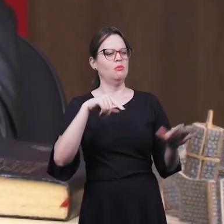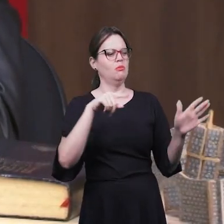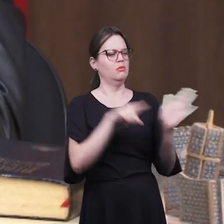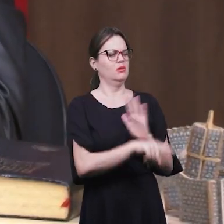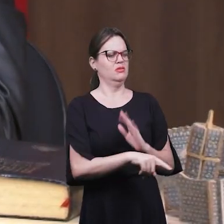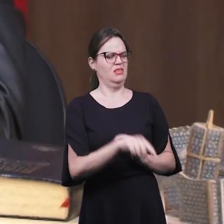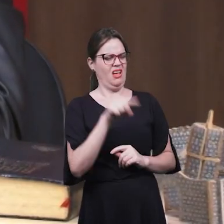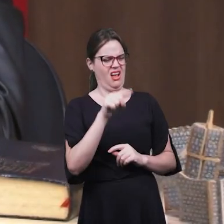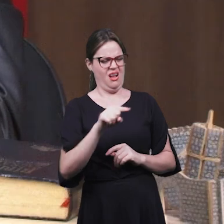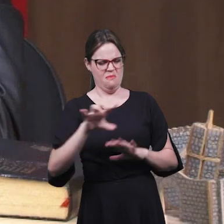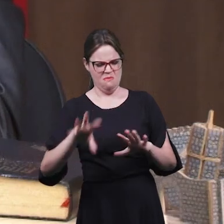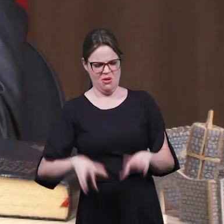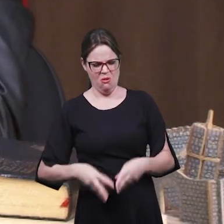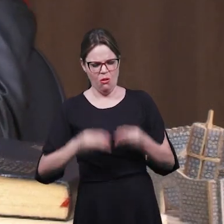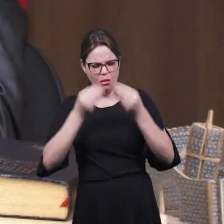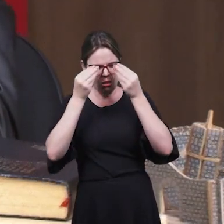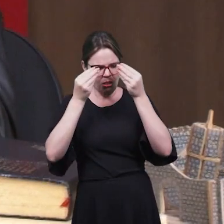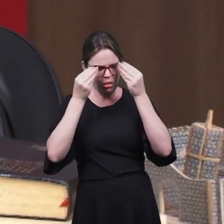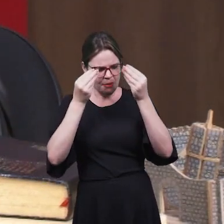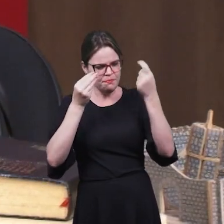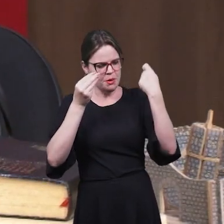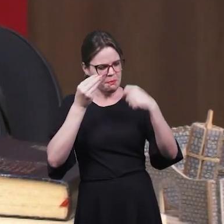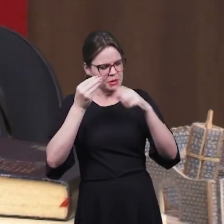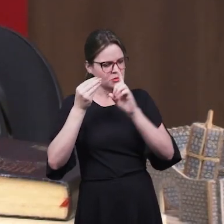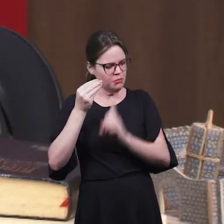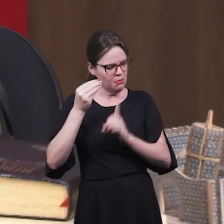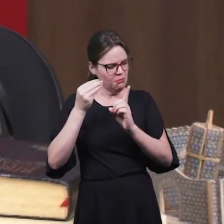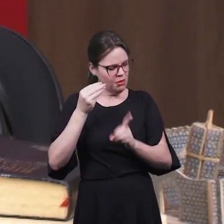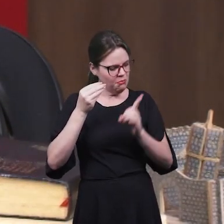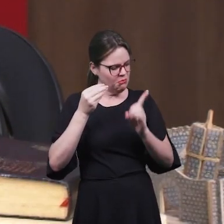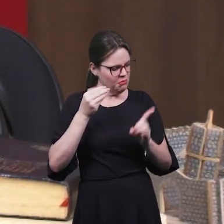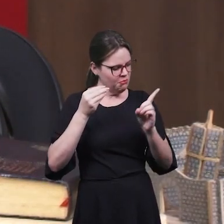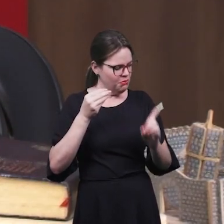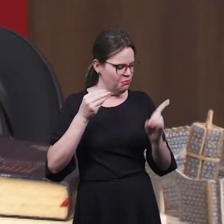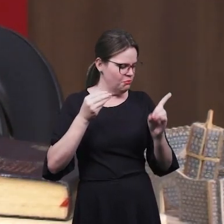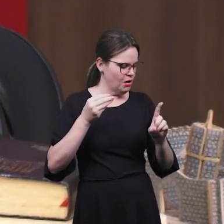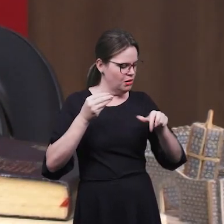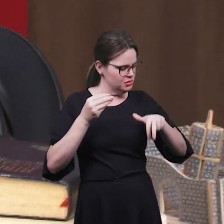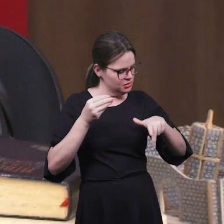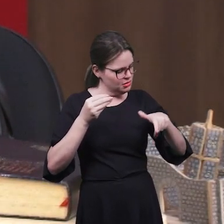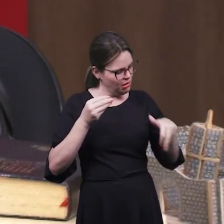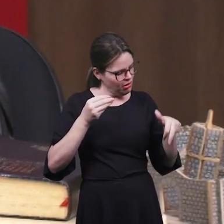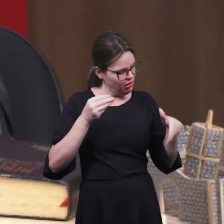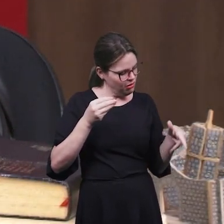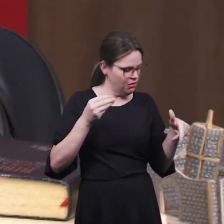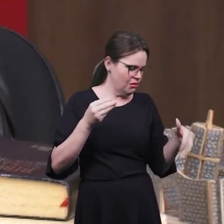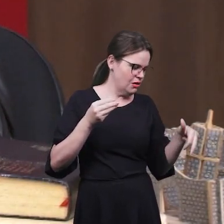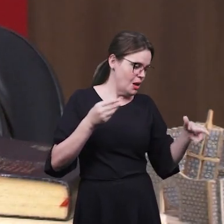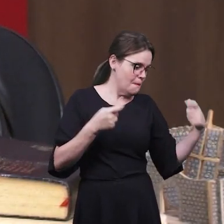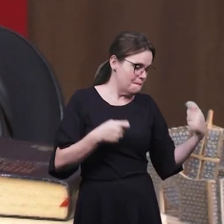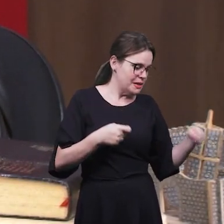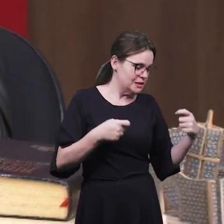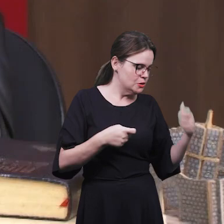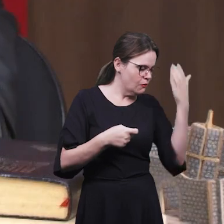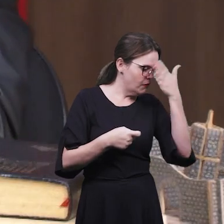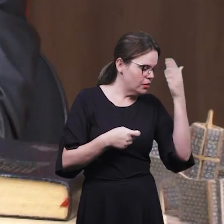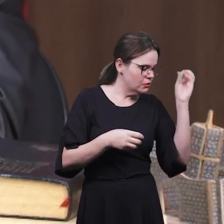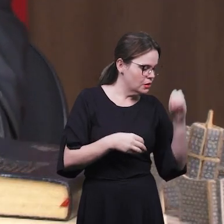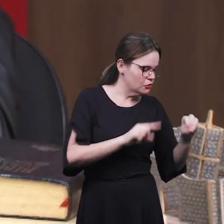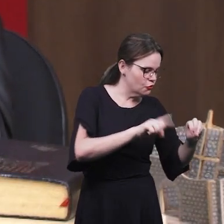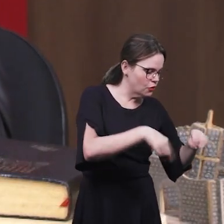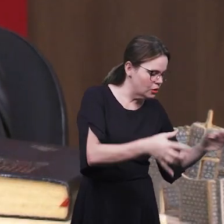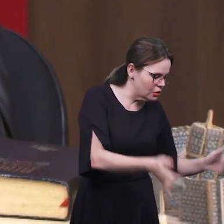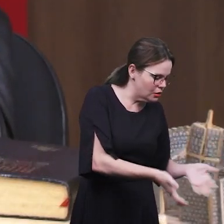mas colocou logo nos olhos, teve que descer uma ribanceira de 800, uma escada de 800 metros para